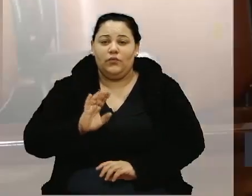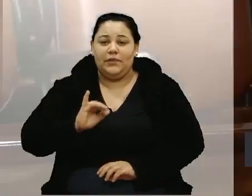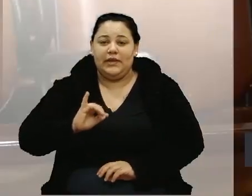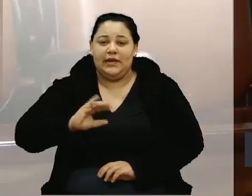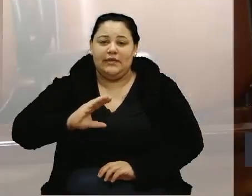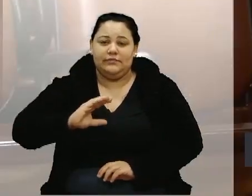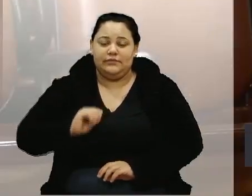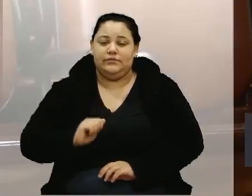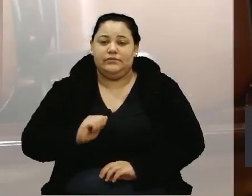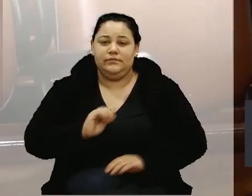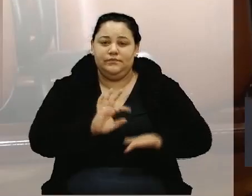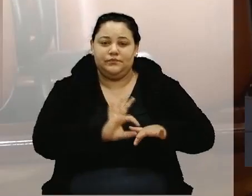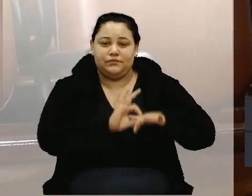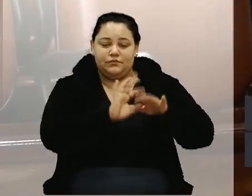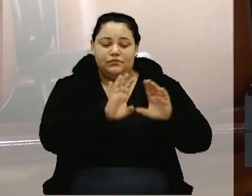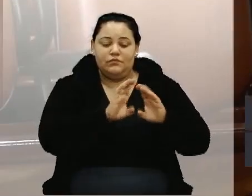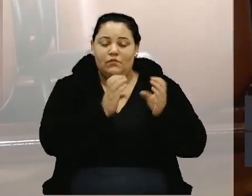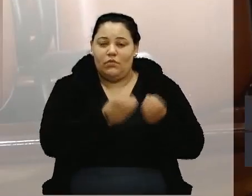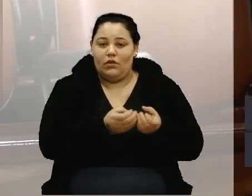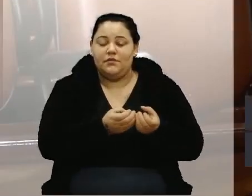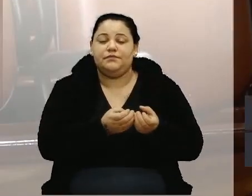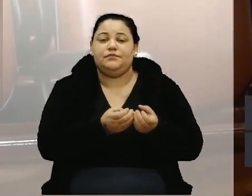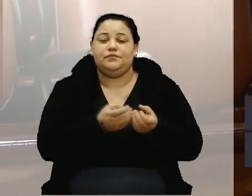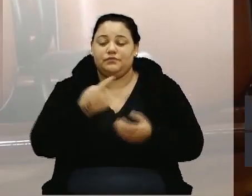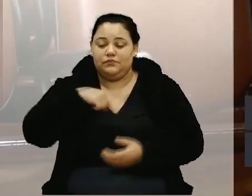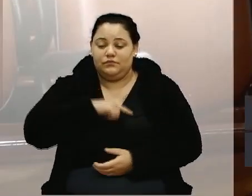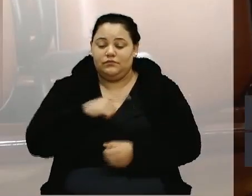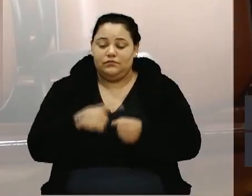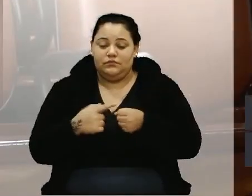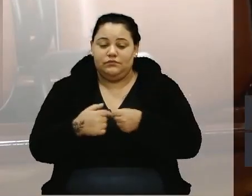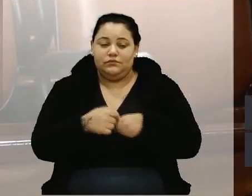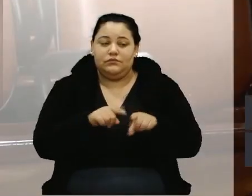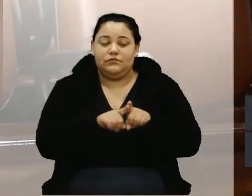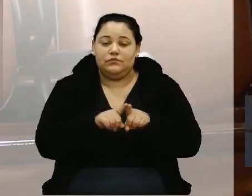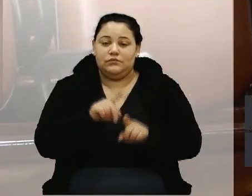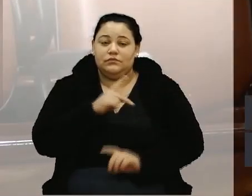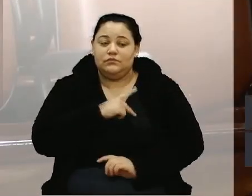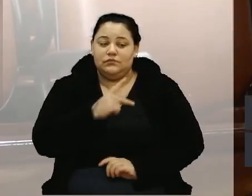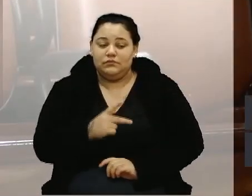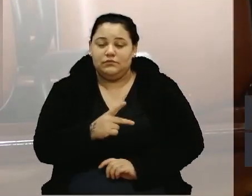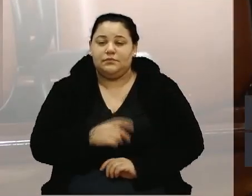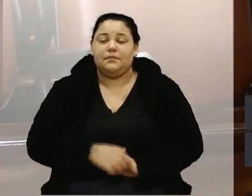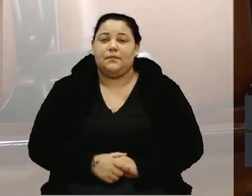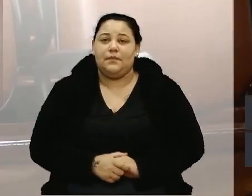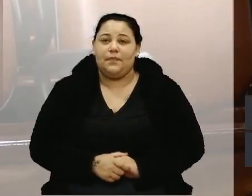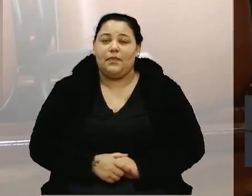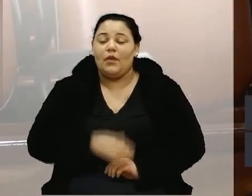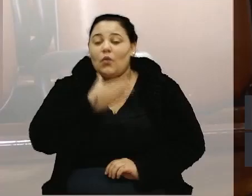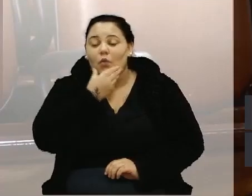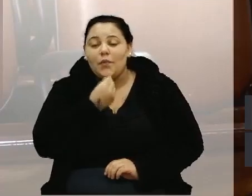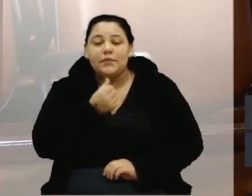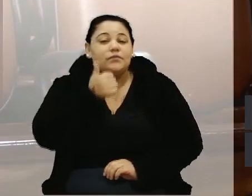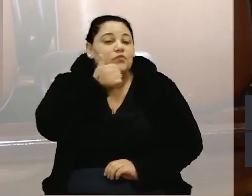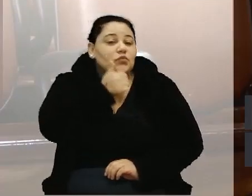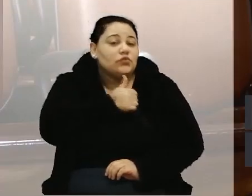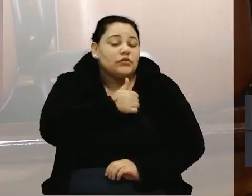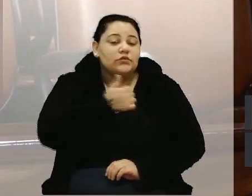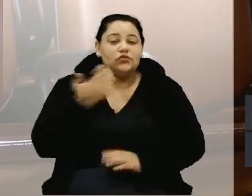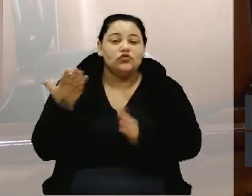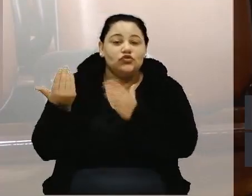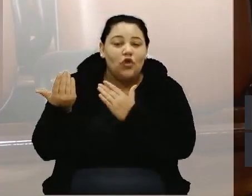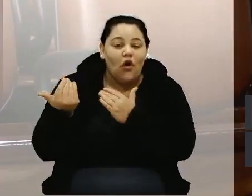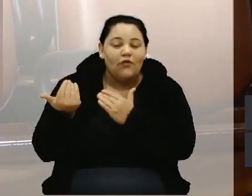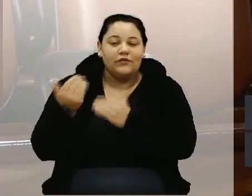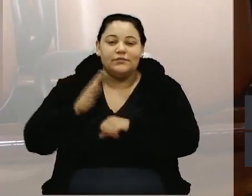todos os líderes comunitários da nossa cidade, os presidentes, homens, mulheres, os jovens, os